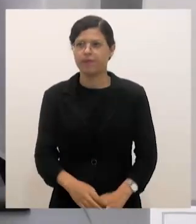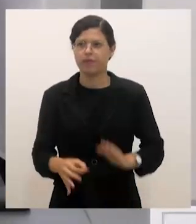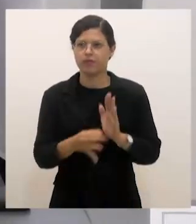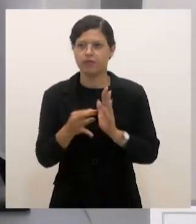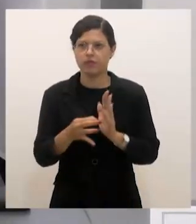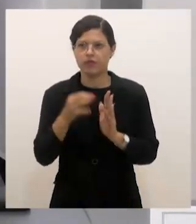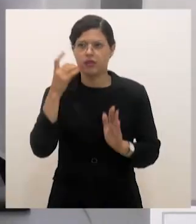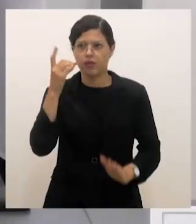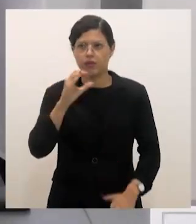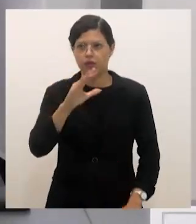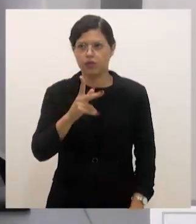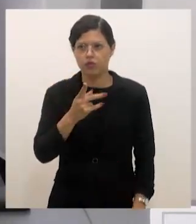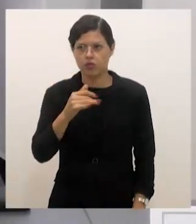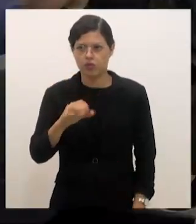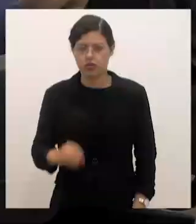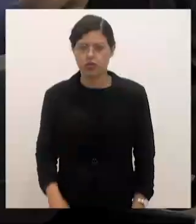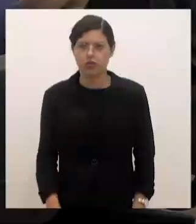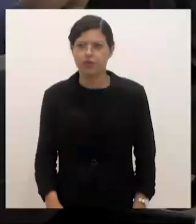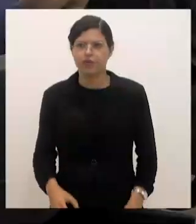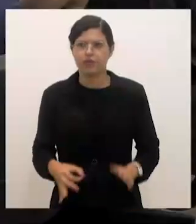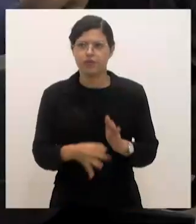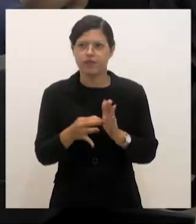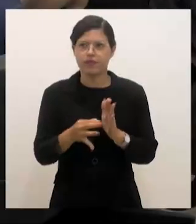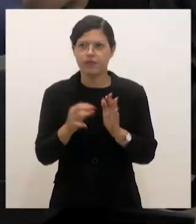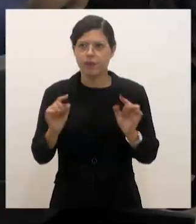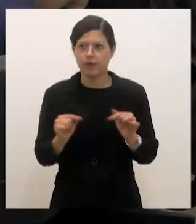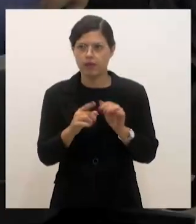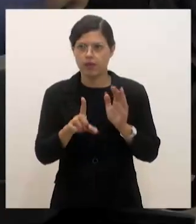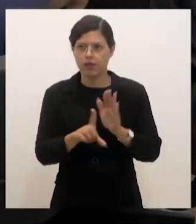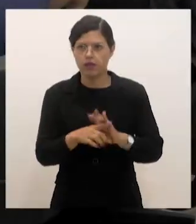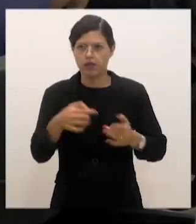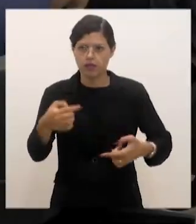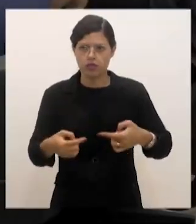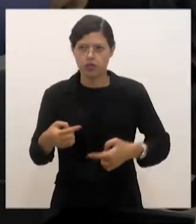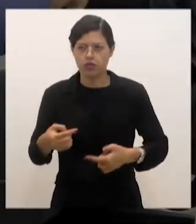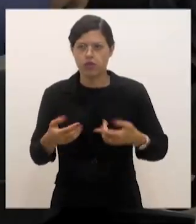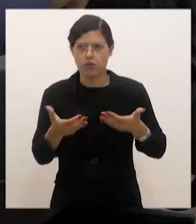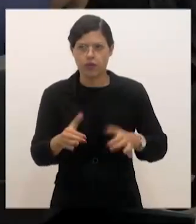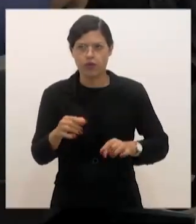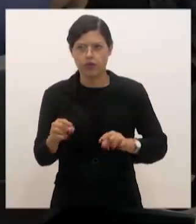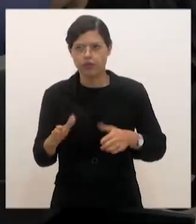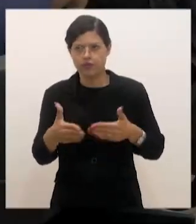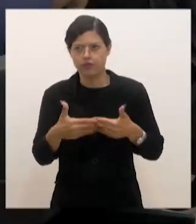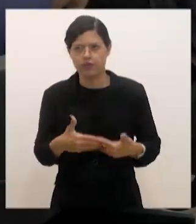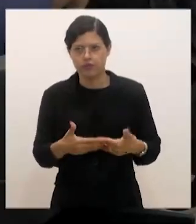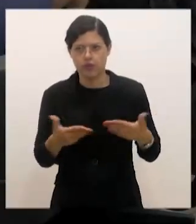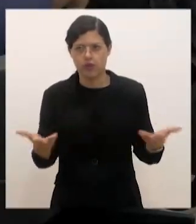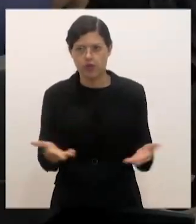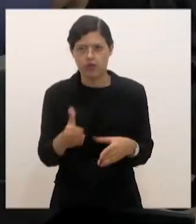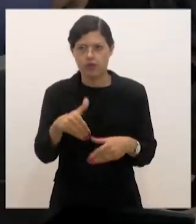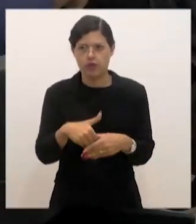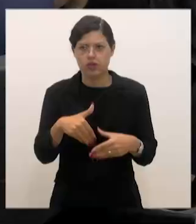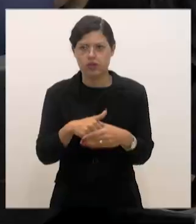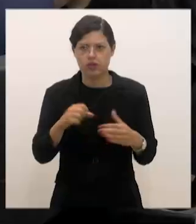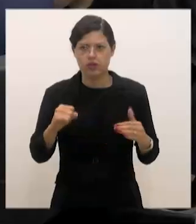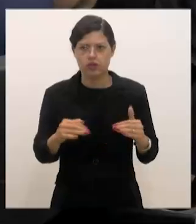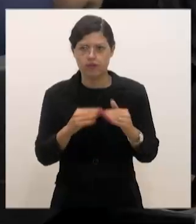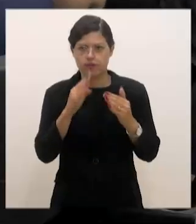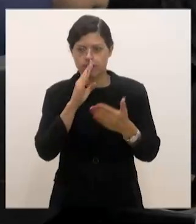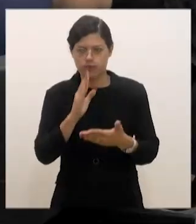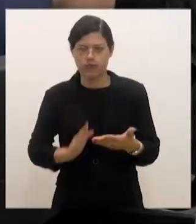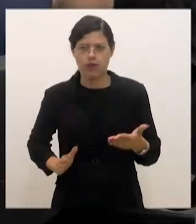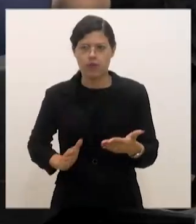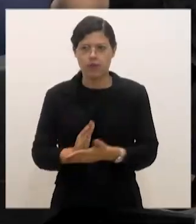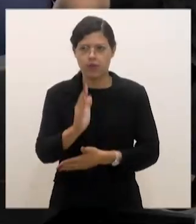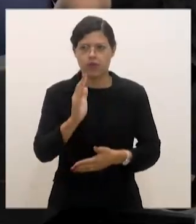parecer, deputado Chico Machado. Parecer pela legalidade, senhor presidente. Em discussão. Não havendo quem queira discutir, encerrada a discussão em votação, senhores que aprovam, permaneçam